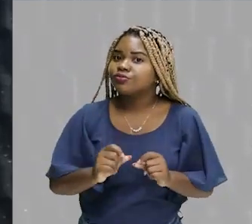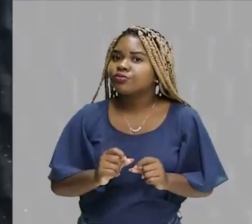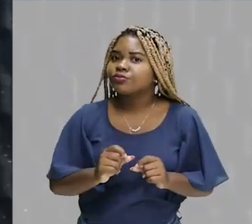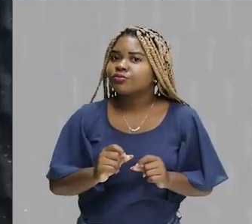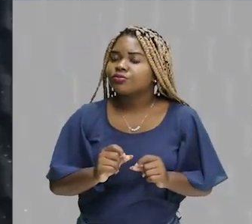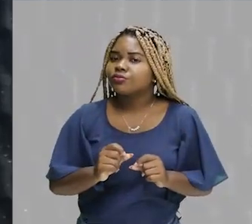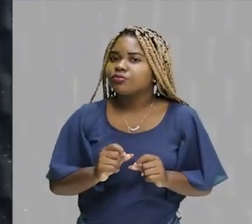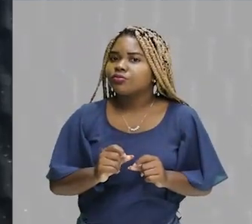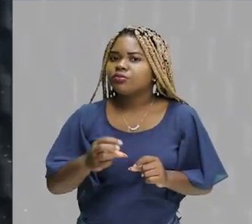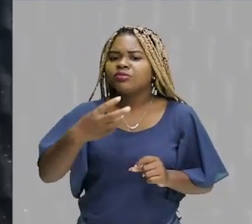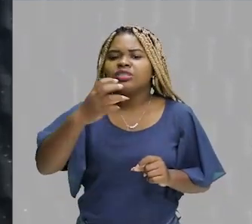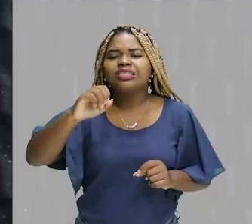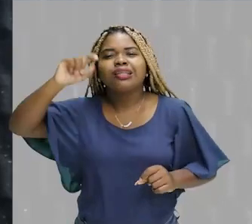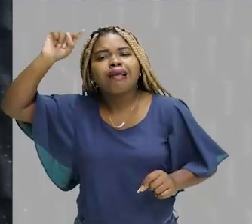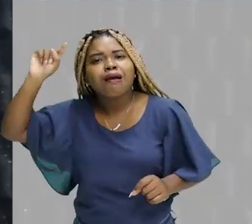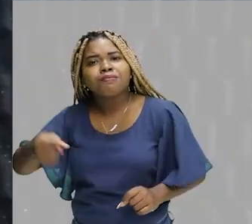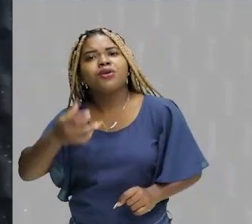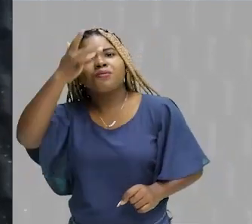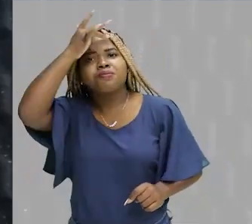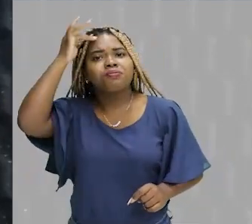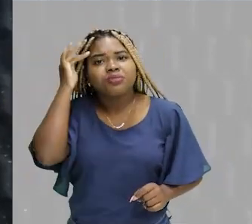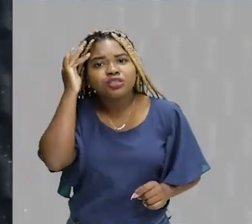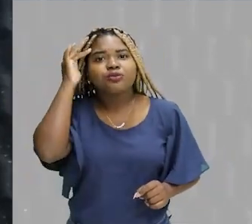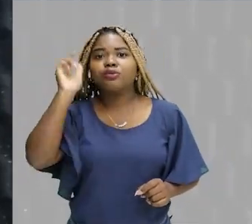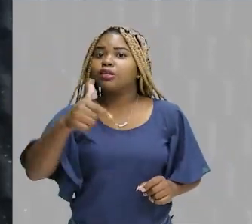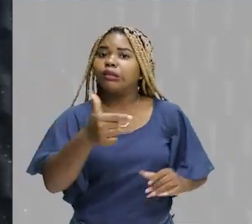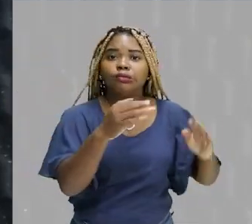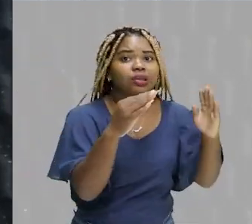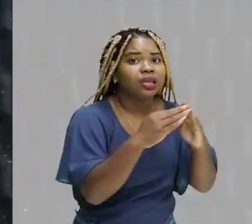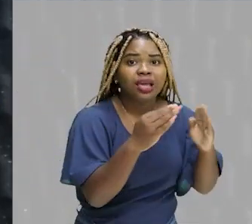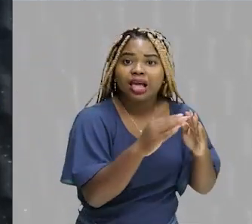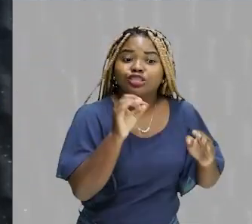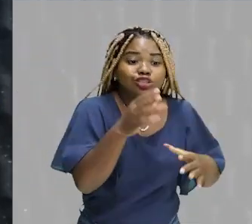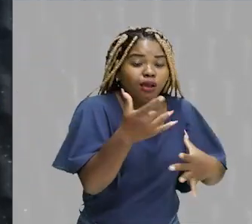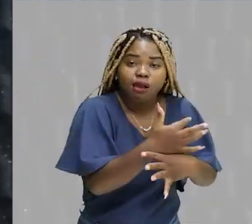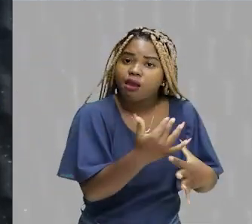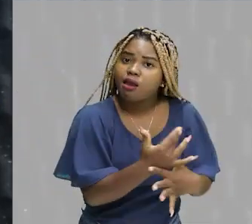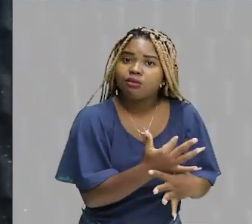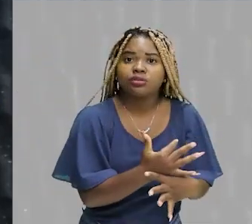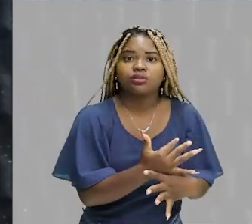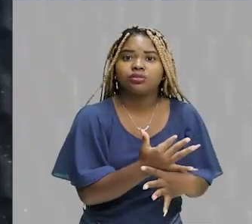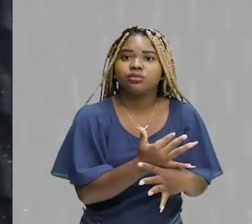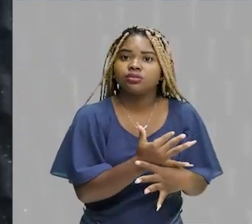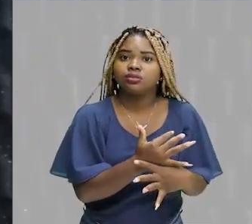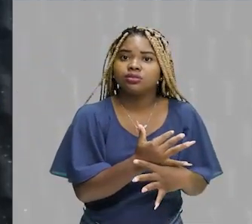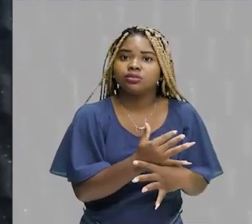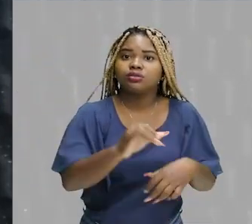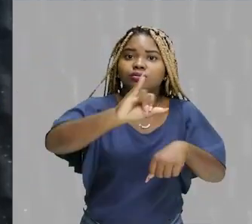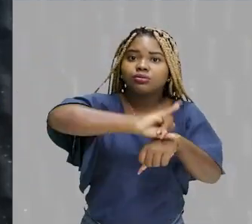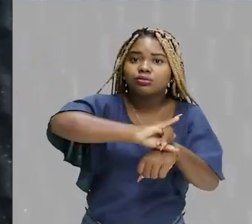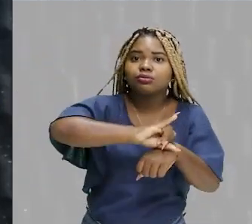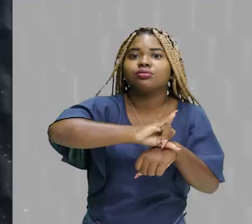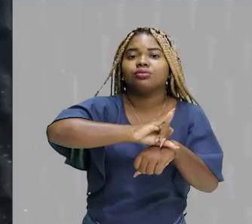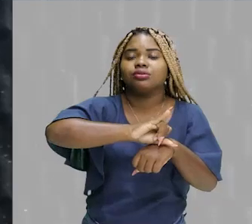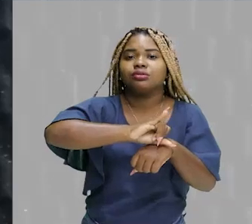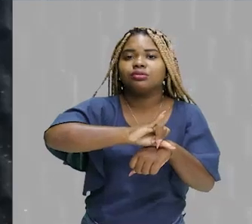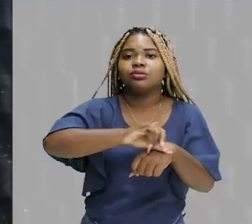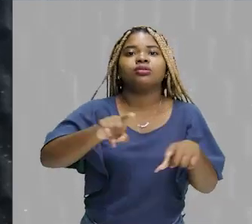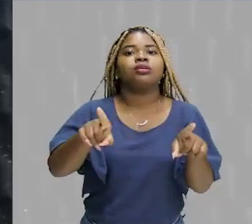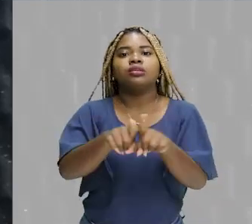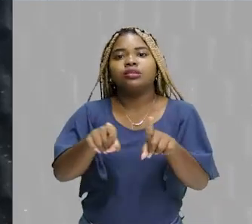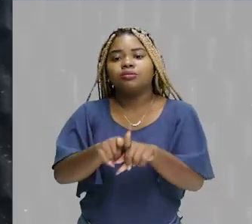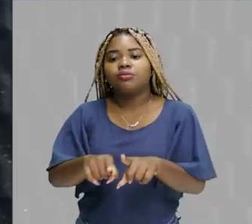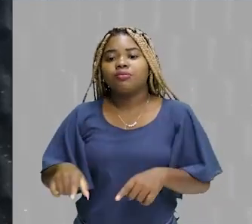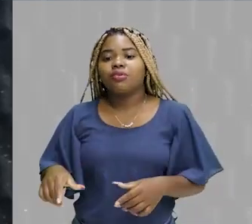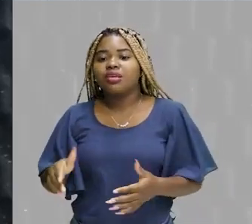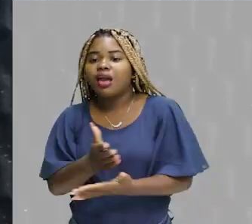Tem mais de 30 mil moradores de rua só na cidade, só na capital. Assim como também a favelização de algumas